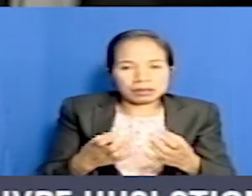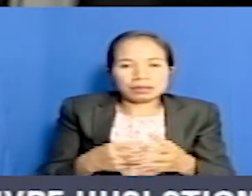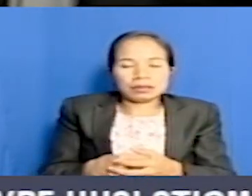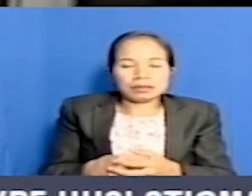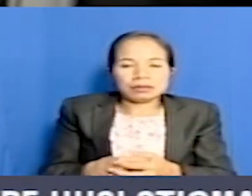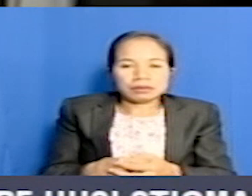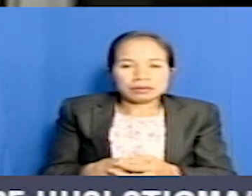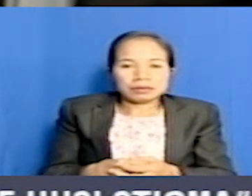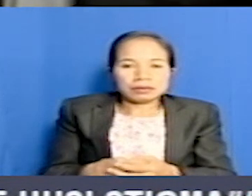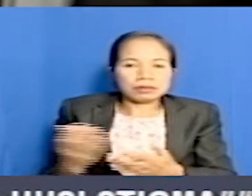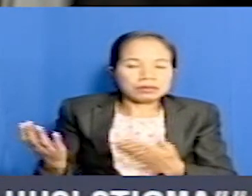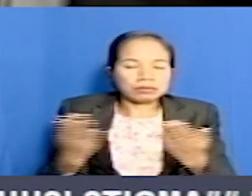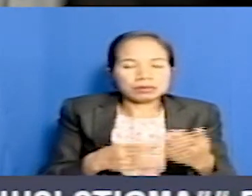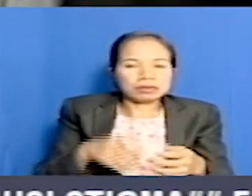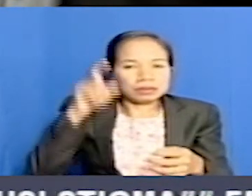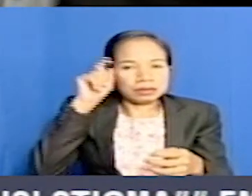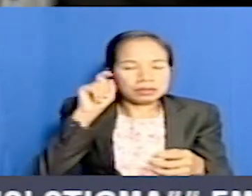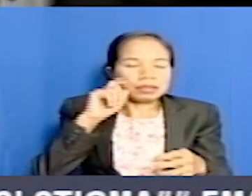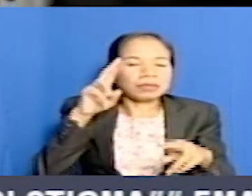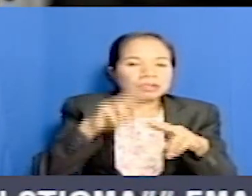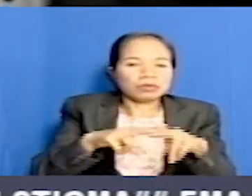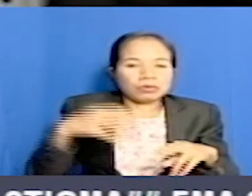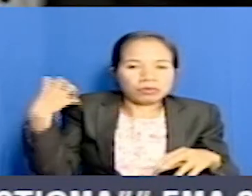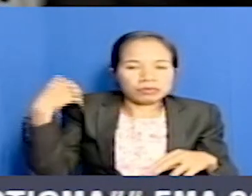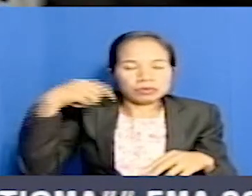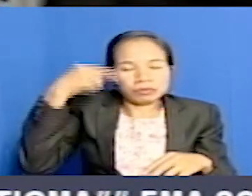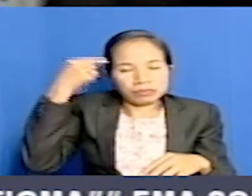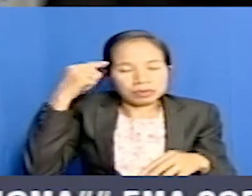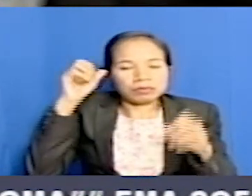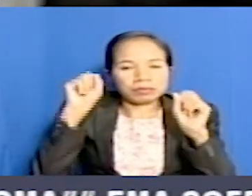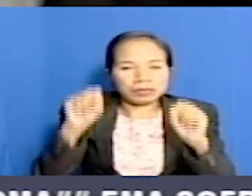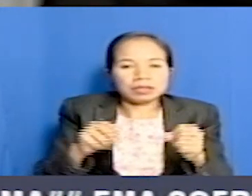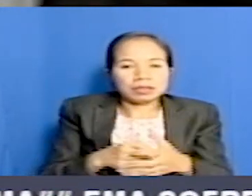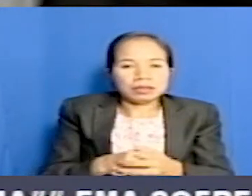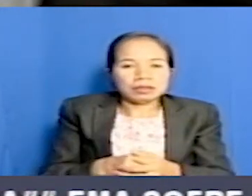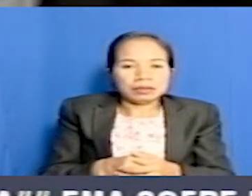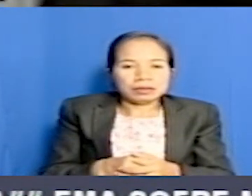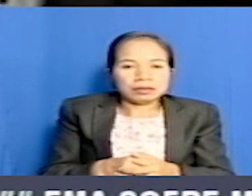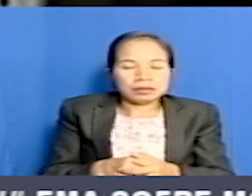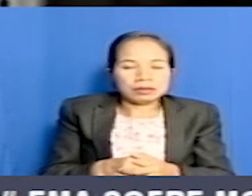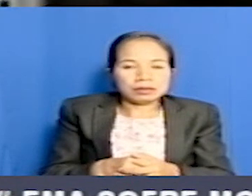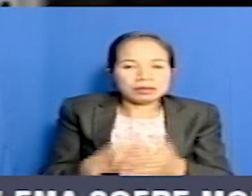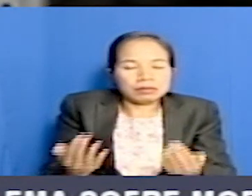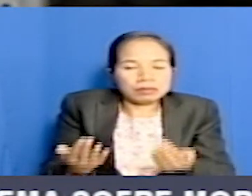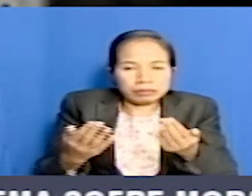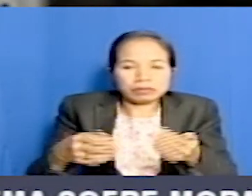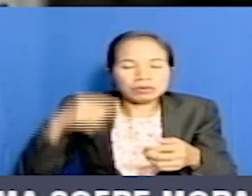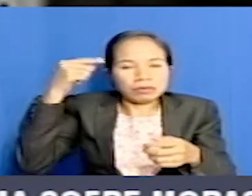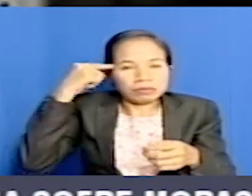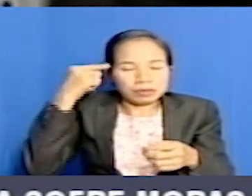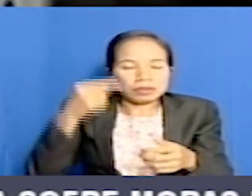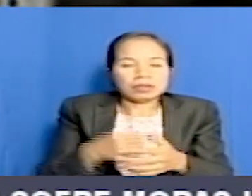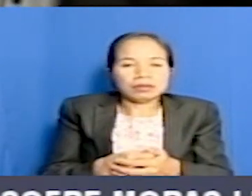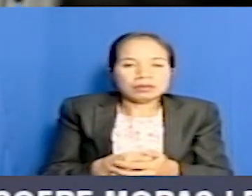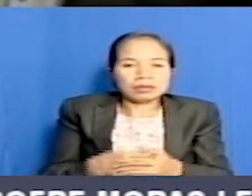tan man bot sana nagu ma ba palacio du governo para atu bele hama mar file fale governo ida ne ie itene na